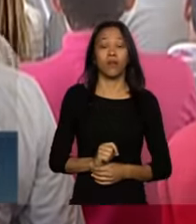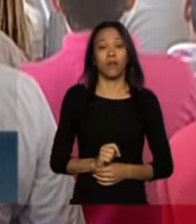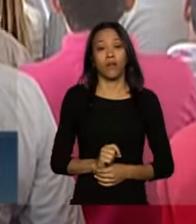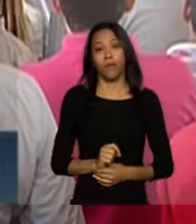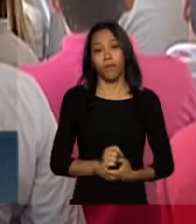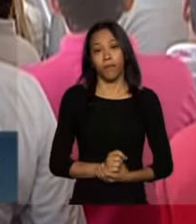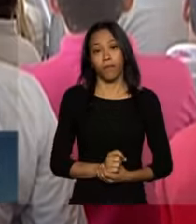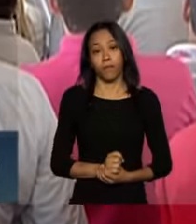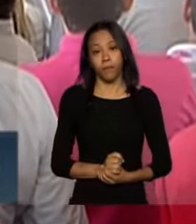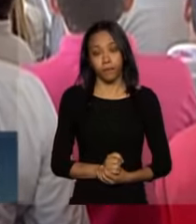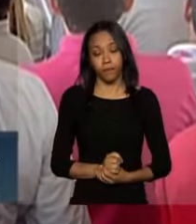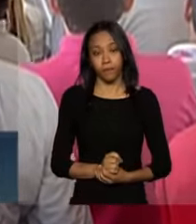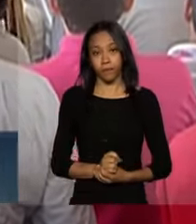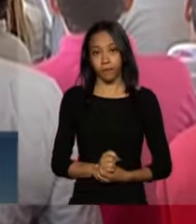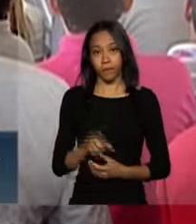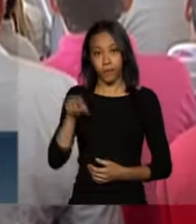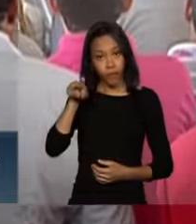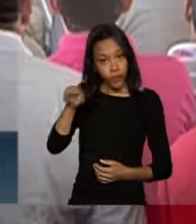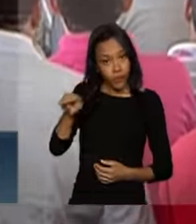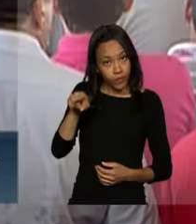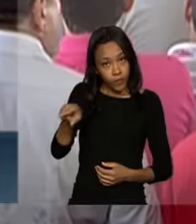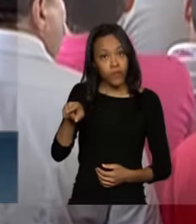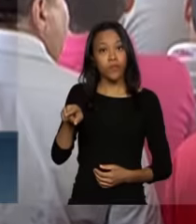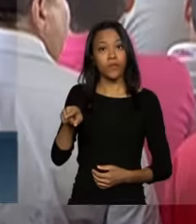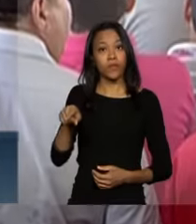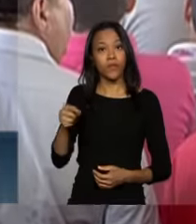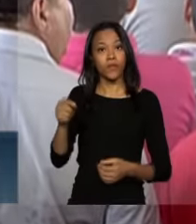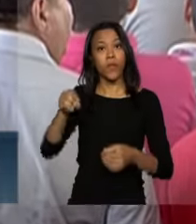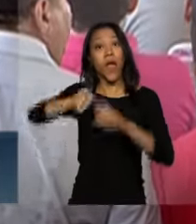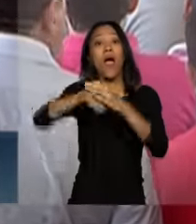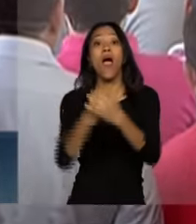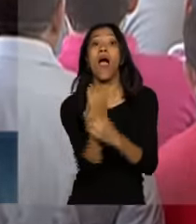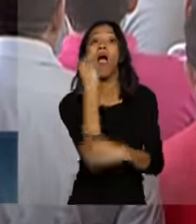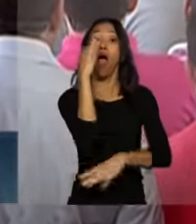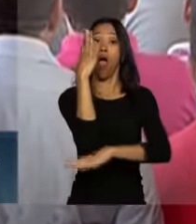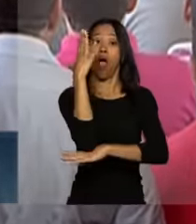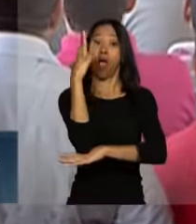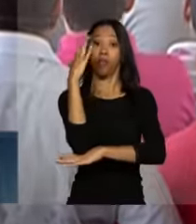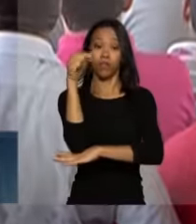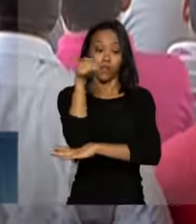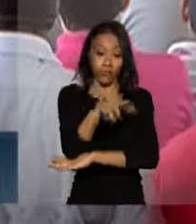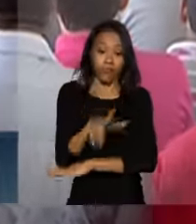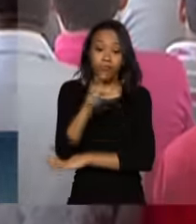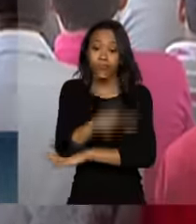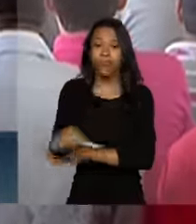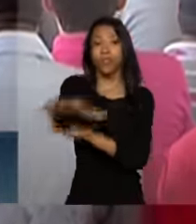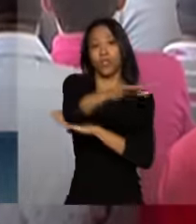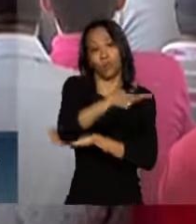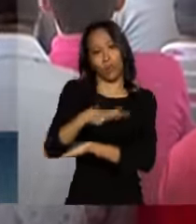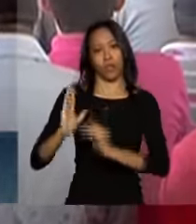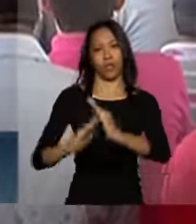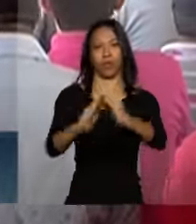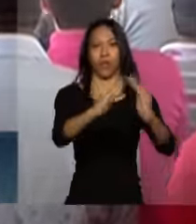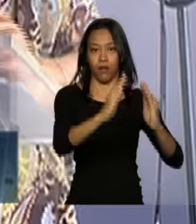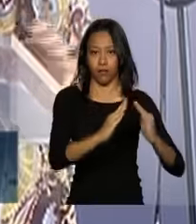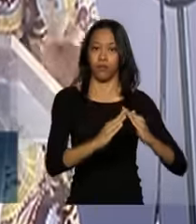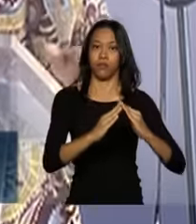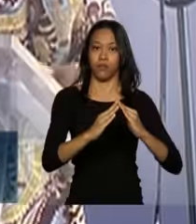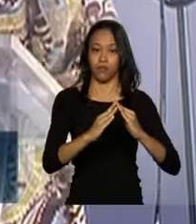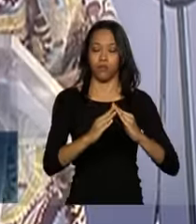você coloque árvores aqui no Residencial Juazeiro.